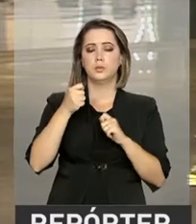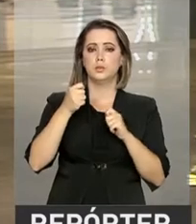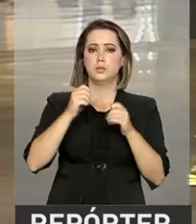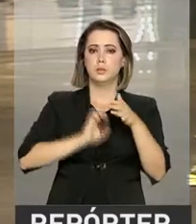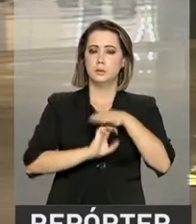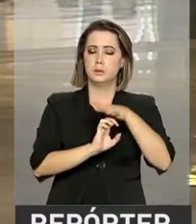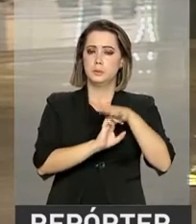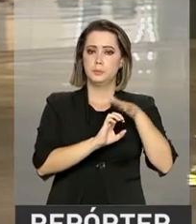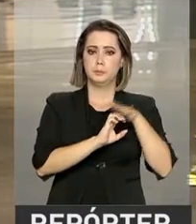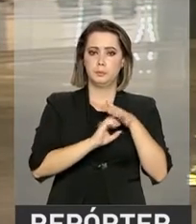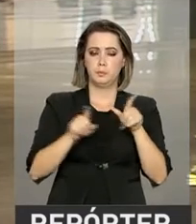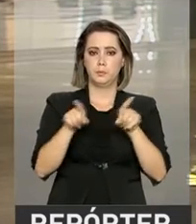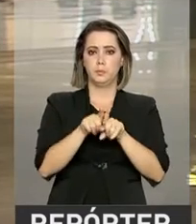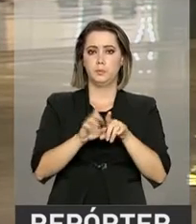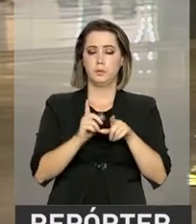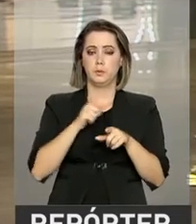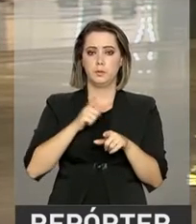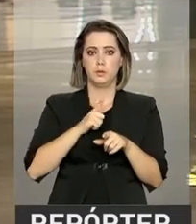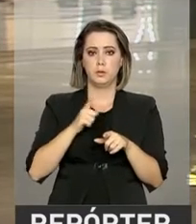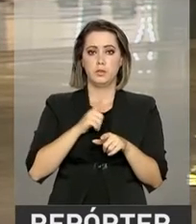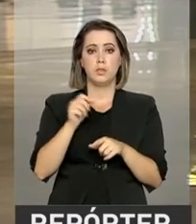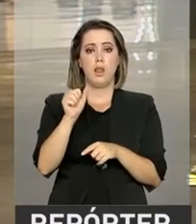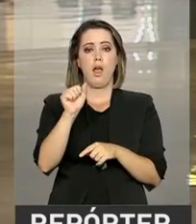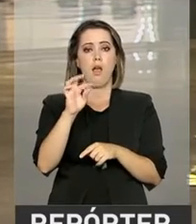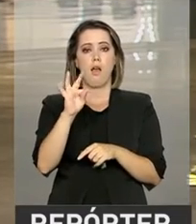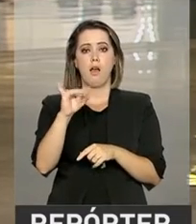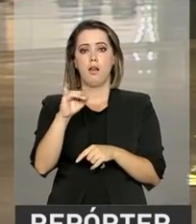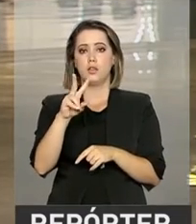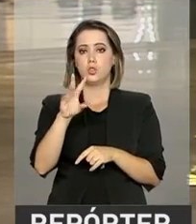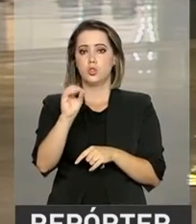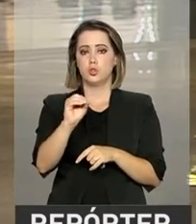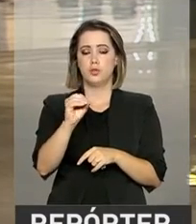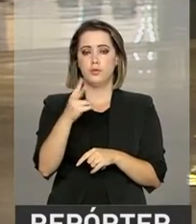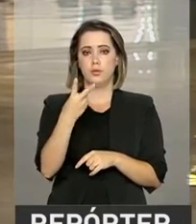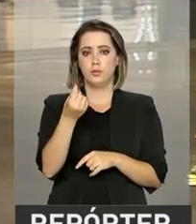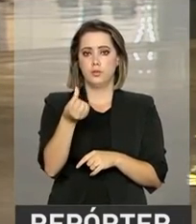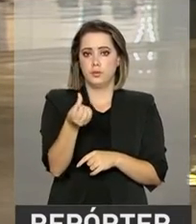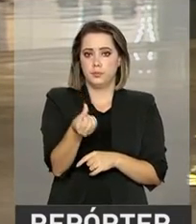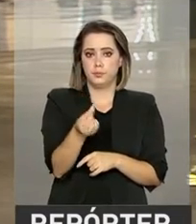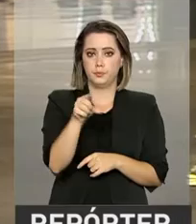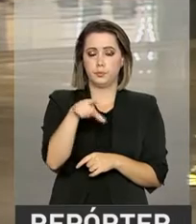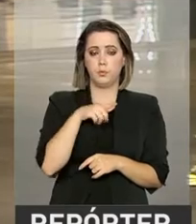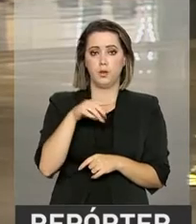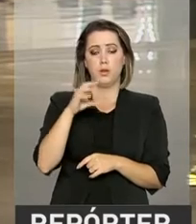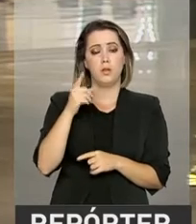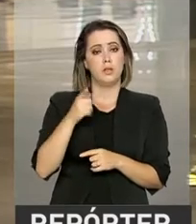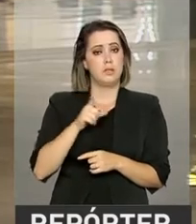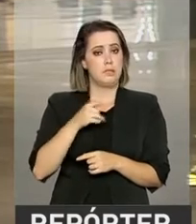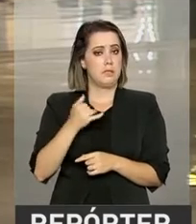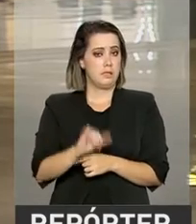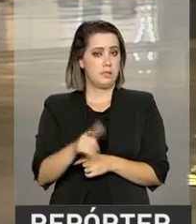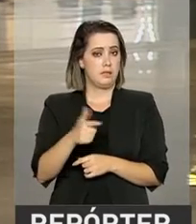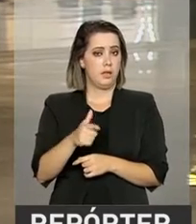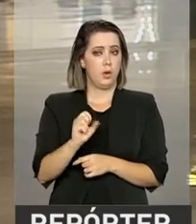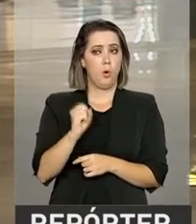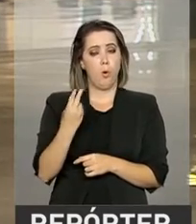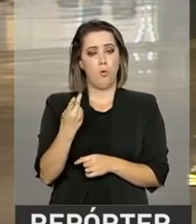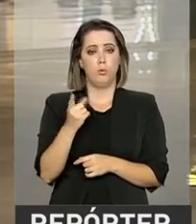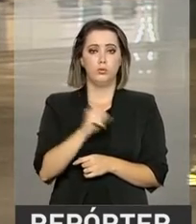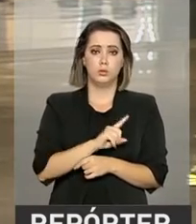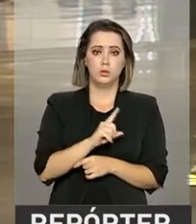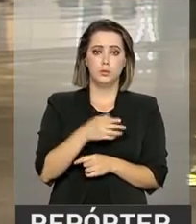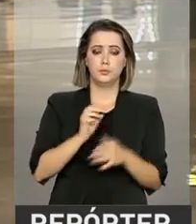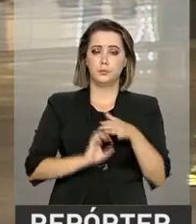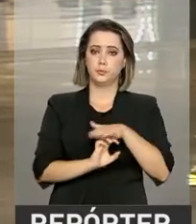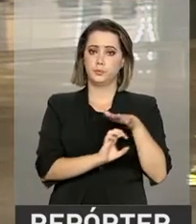de Pessoa Jurídica ativo na Receita Federal em 2016, com ou sem empregados, e também para